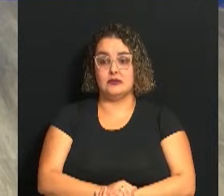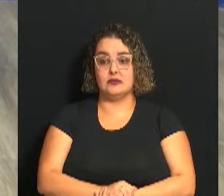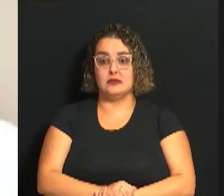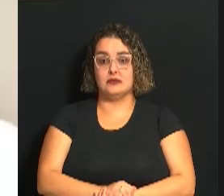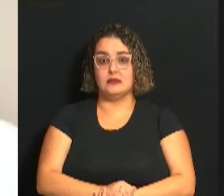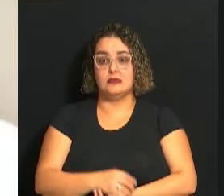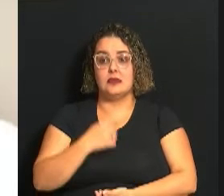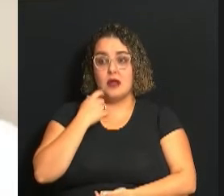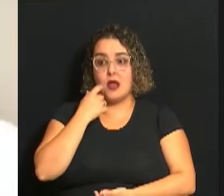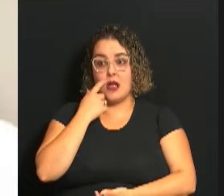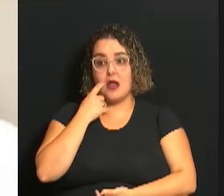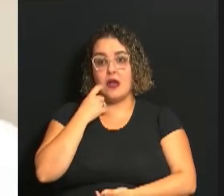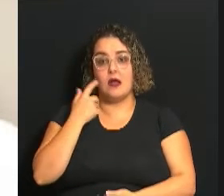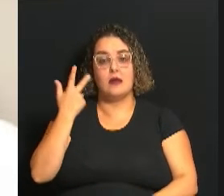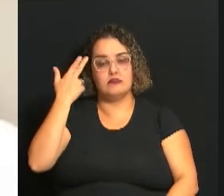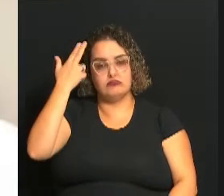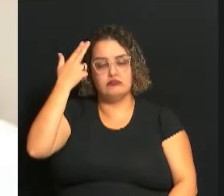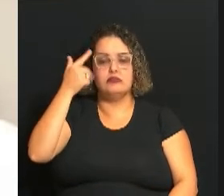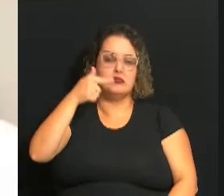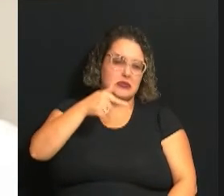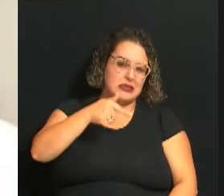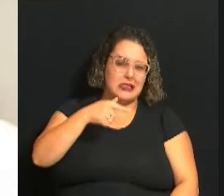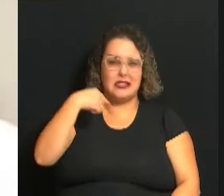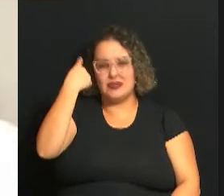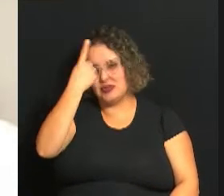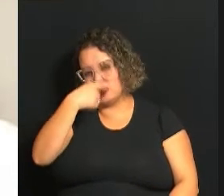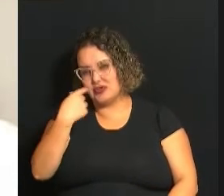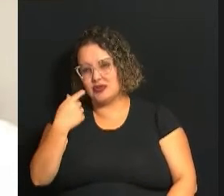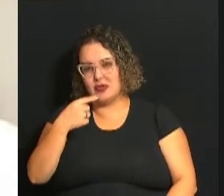A cirurgia durou por volta de 7 horas e meia.